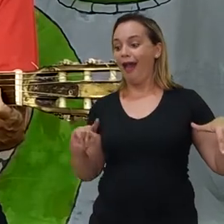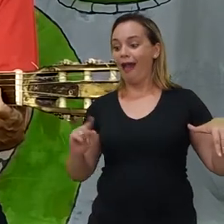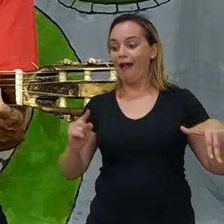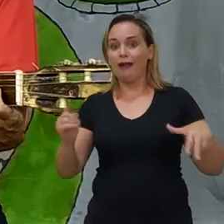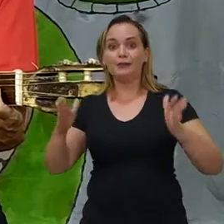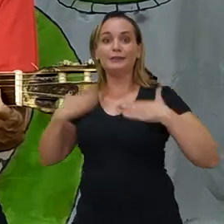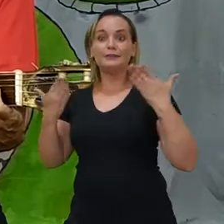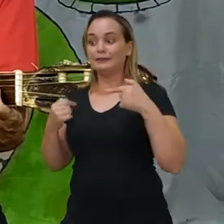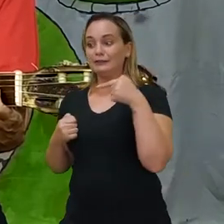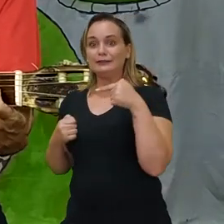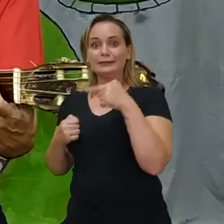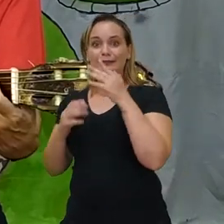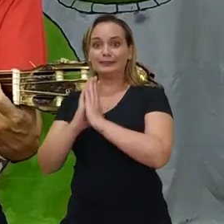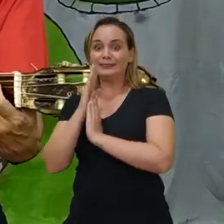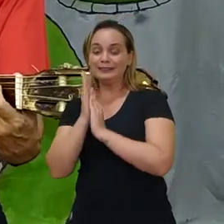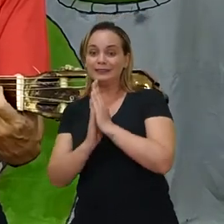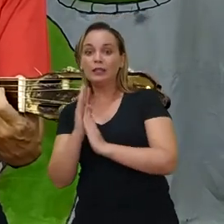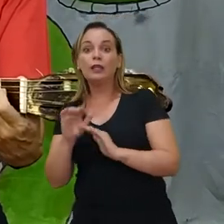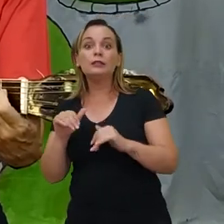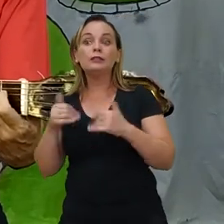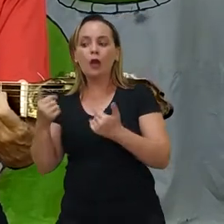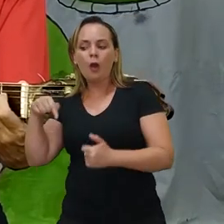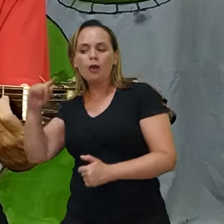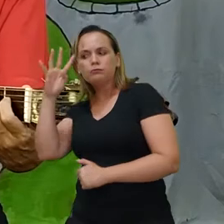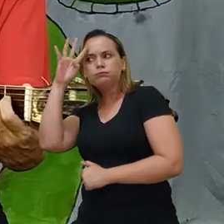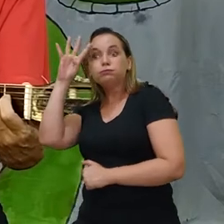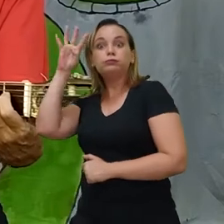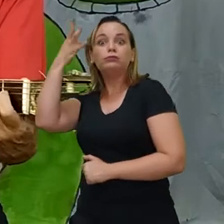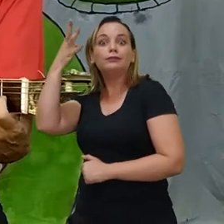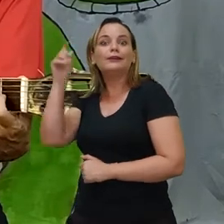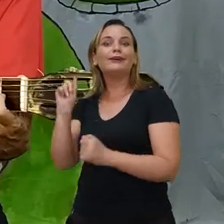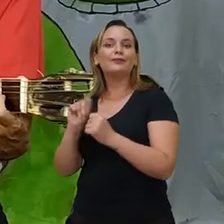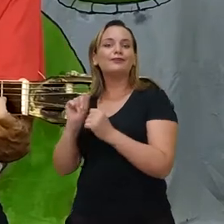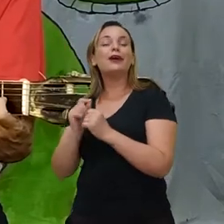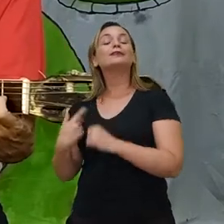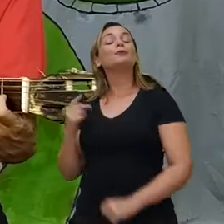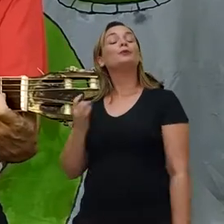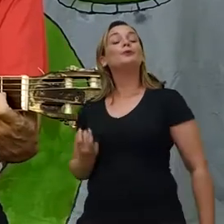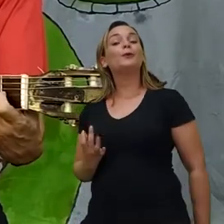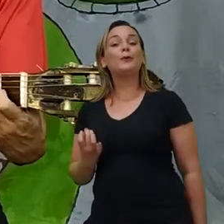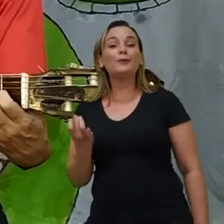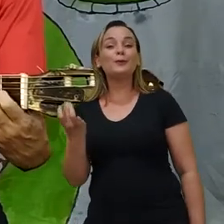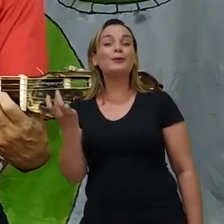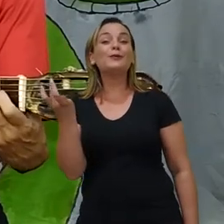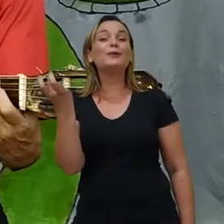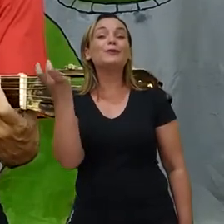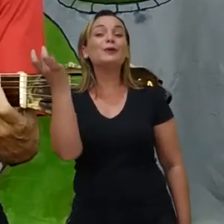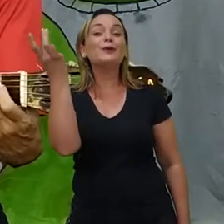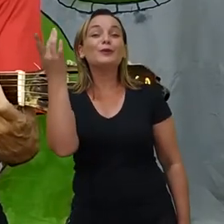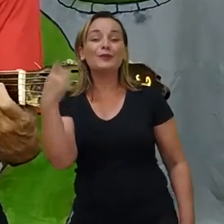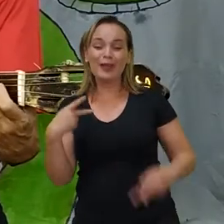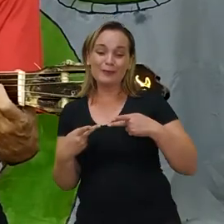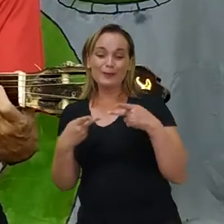todo assustado. Então foi quando ele decidiu ir fazer uma viagem. Foi visitar o seu primo lá